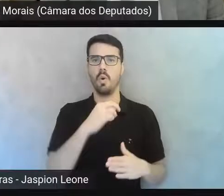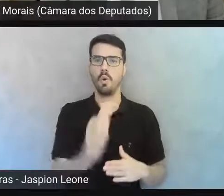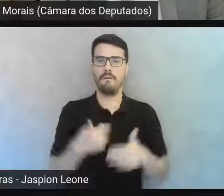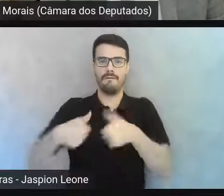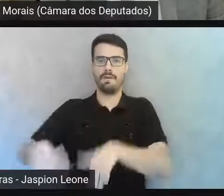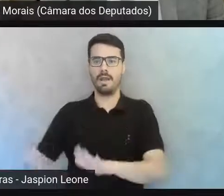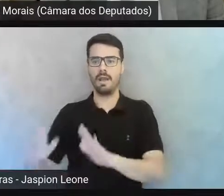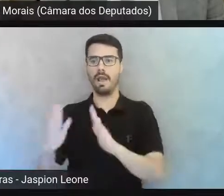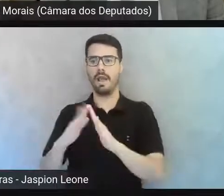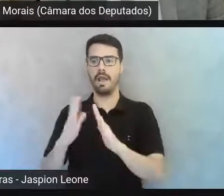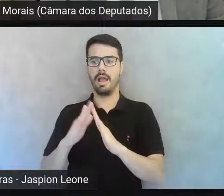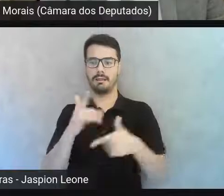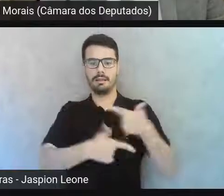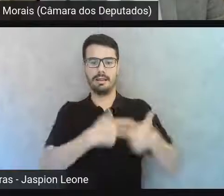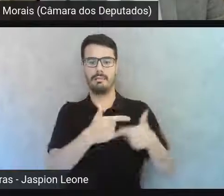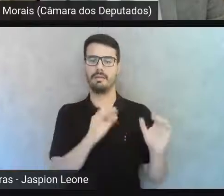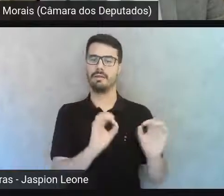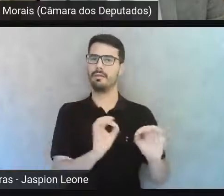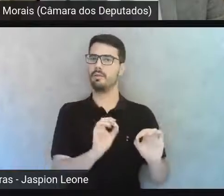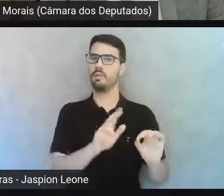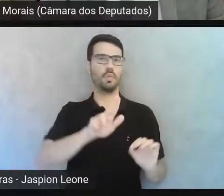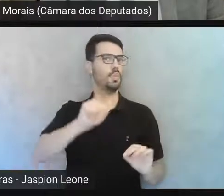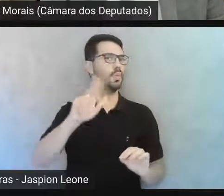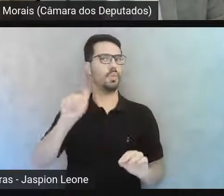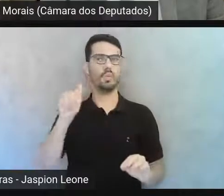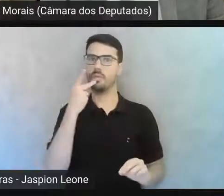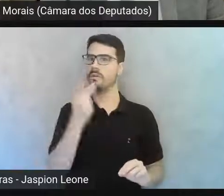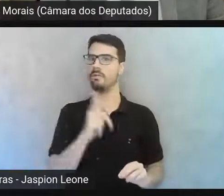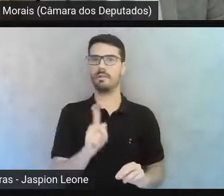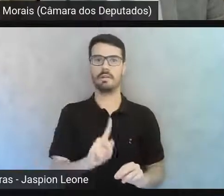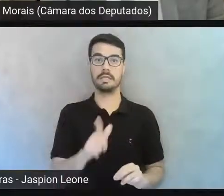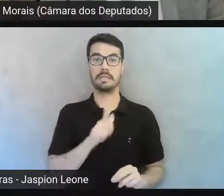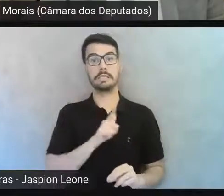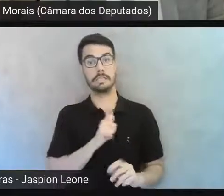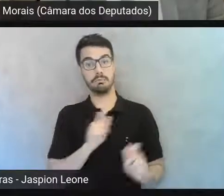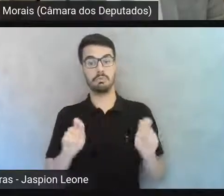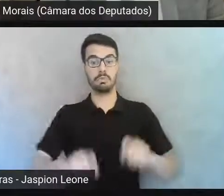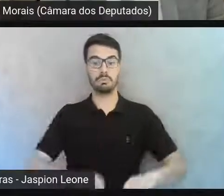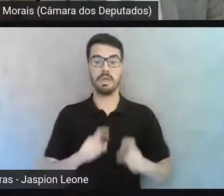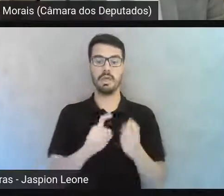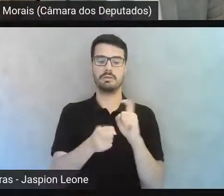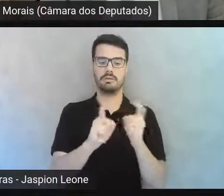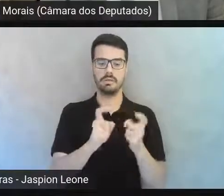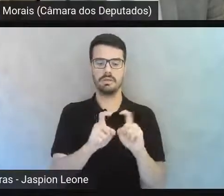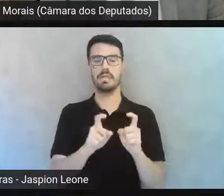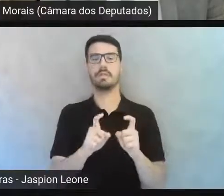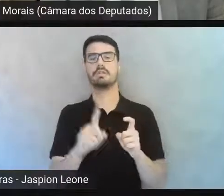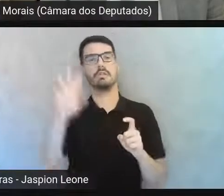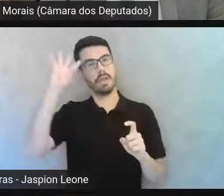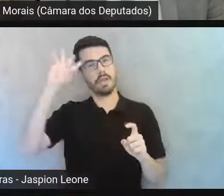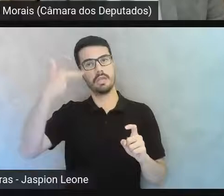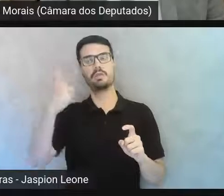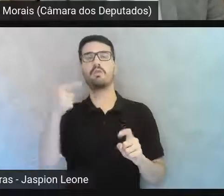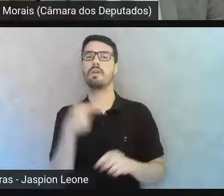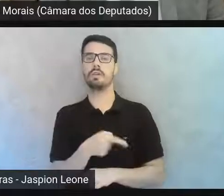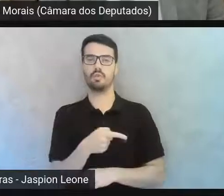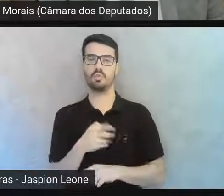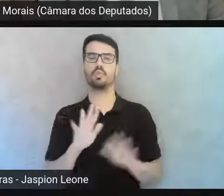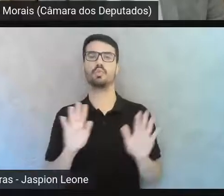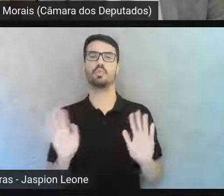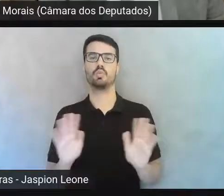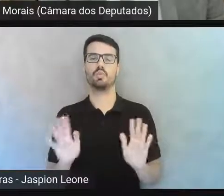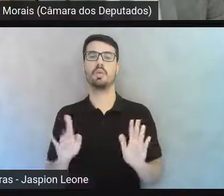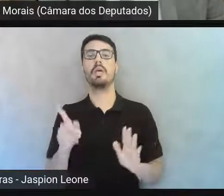sem trabalho. Tinha alternativas administrativas para serem feitas, né? Então, isso não